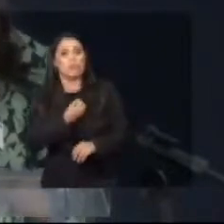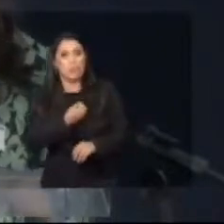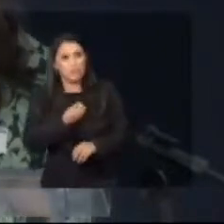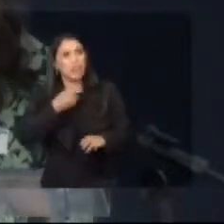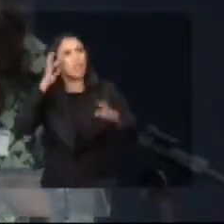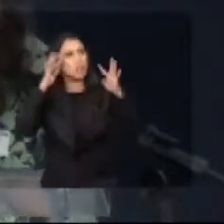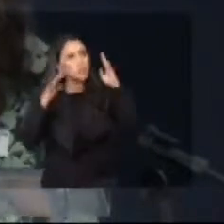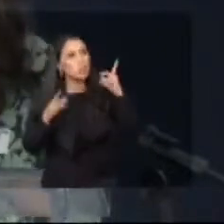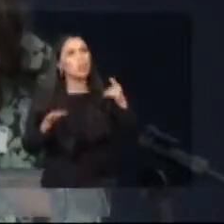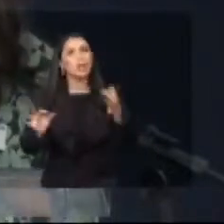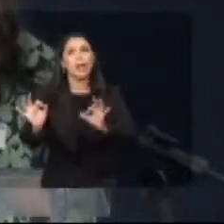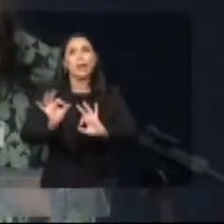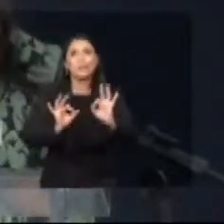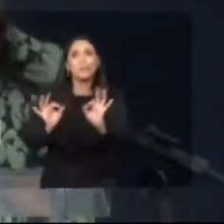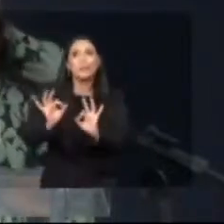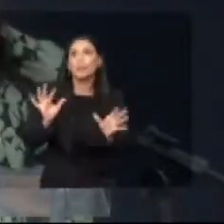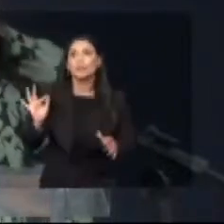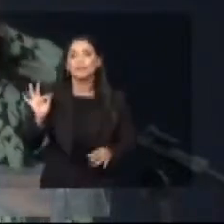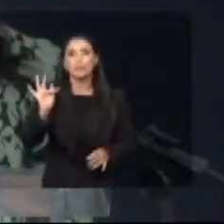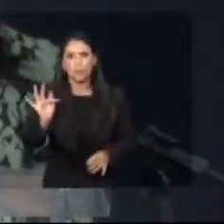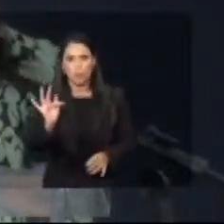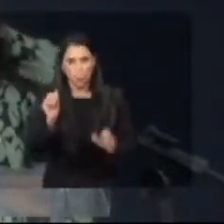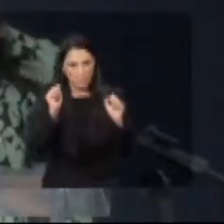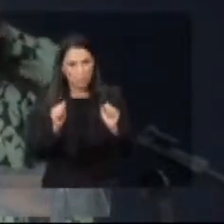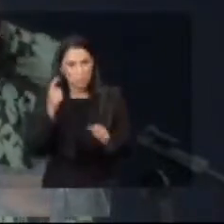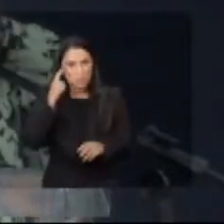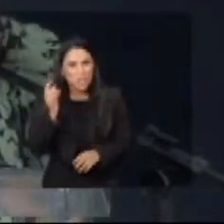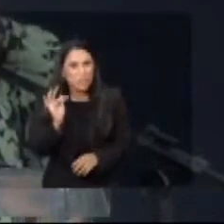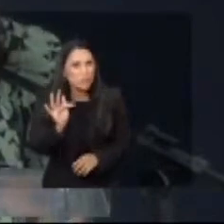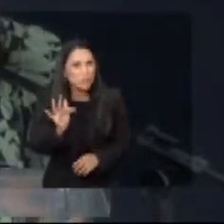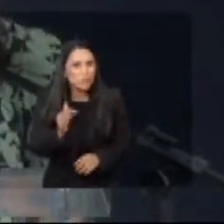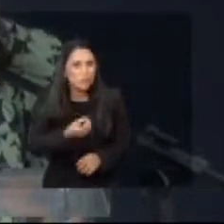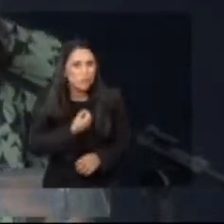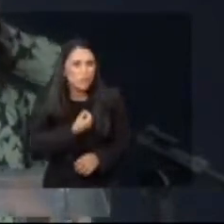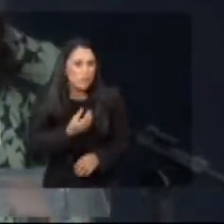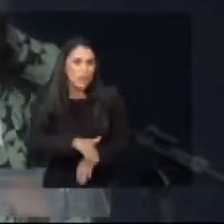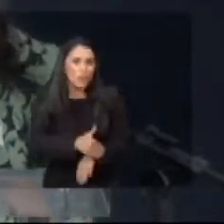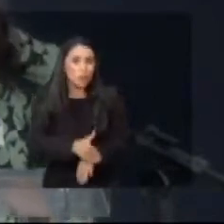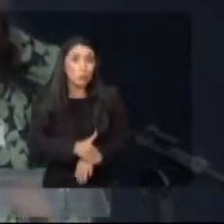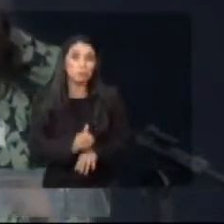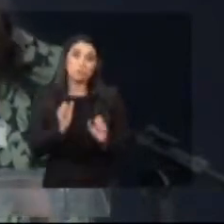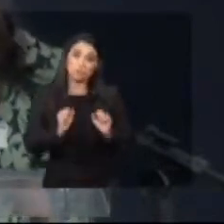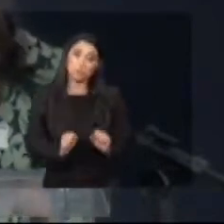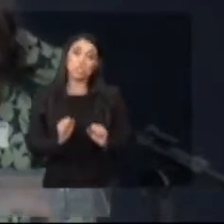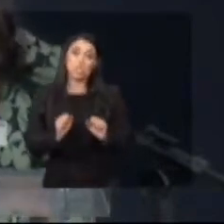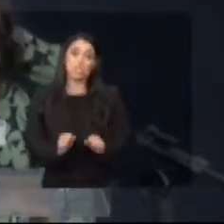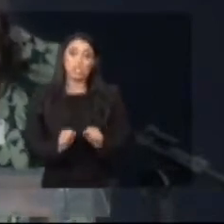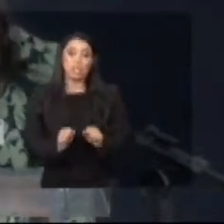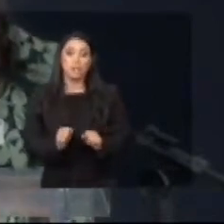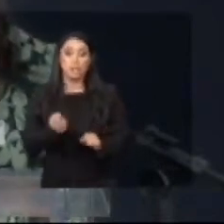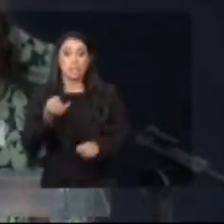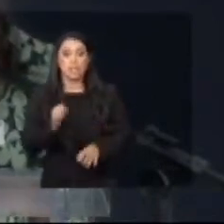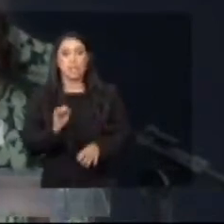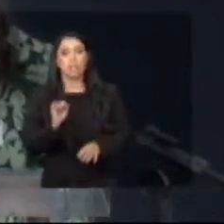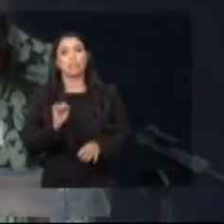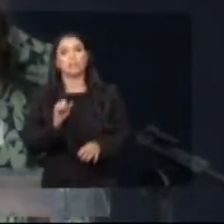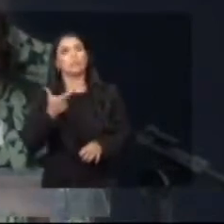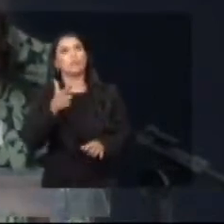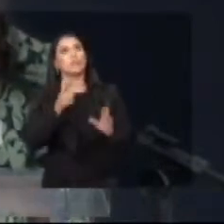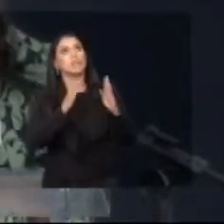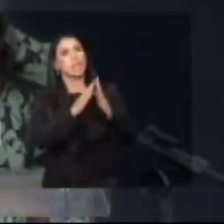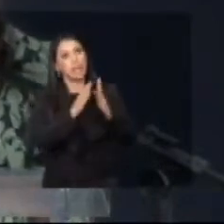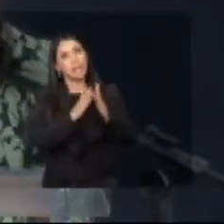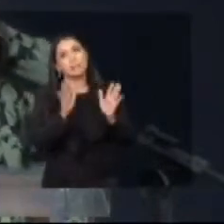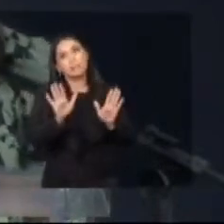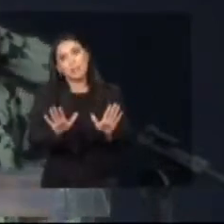Viver sonhar e poder fazer planos mas será que dá para fazer planos na rua até seria possível se a falta de ser além da falta de moradia a vida